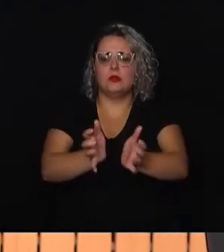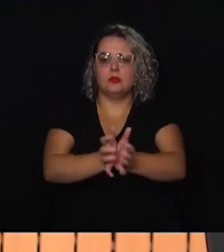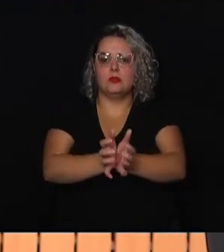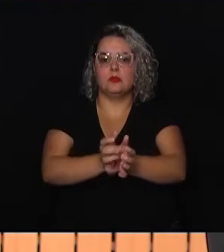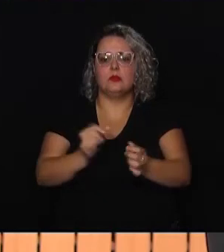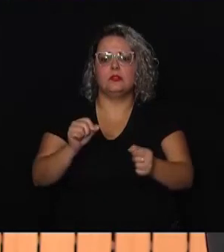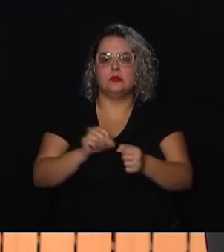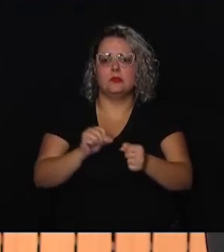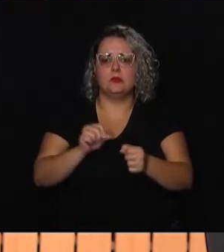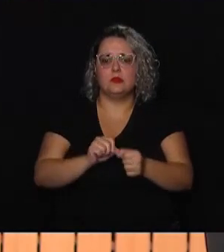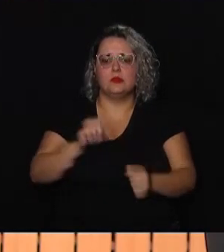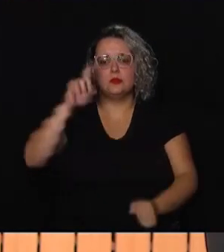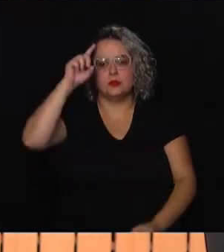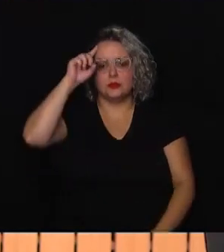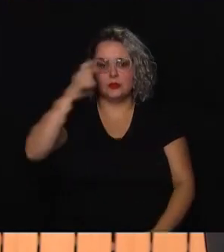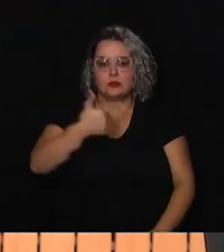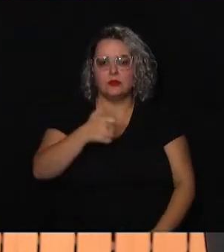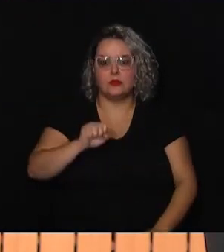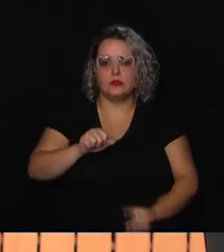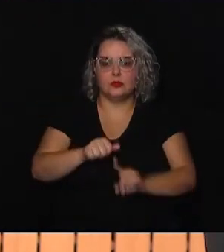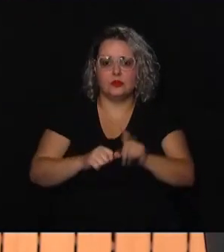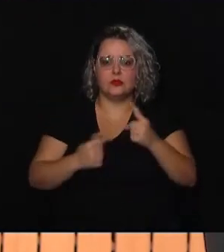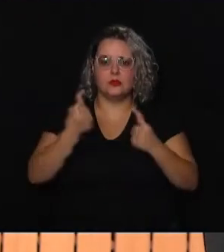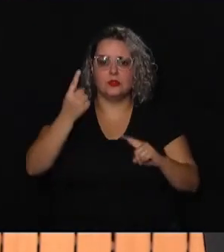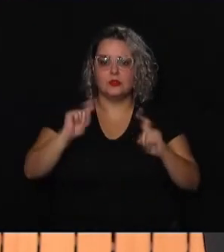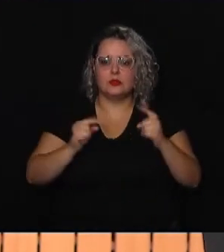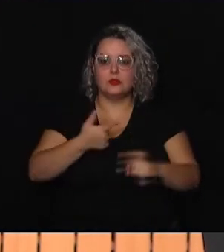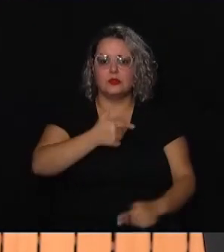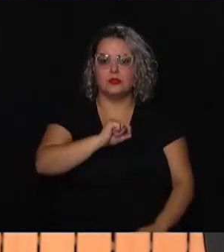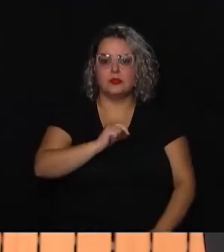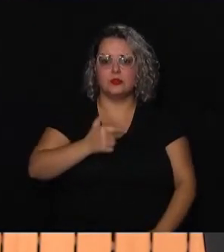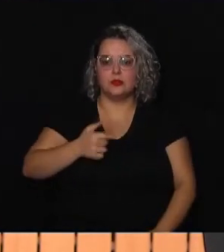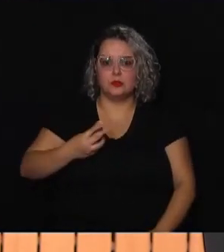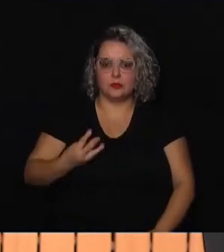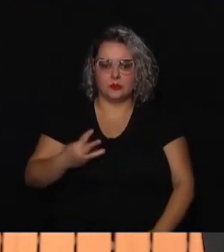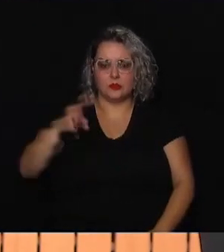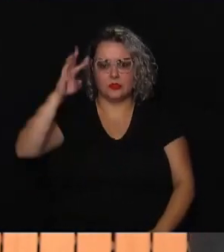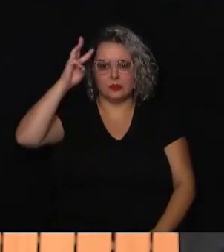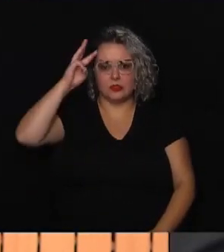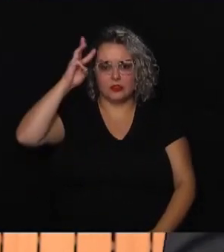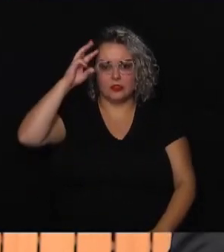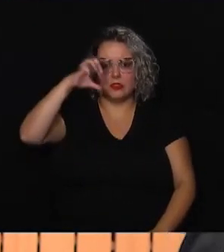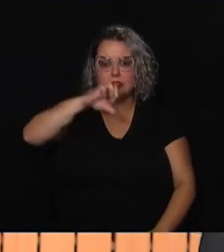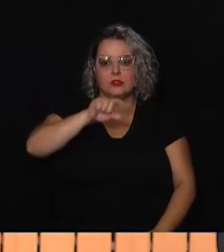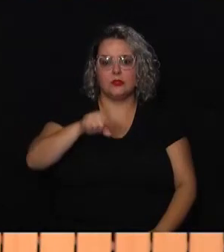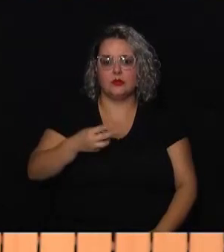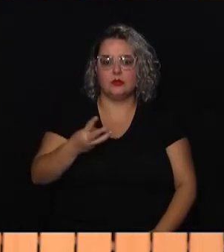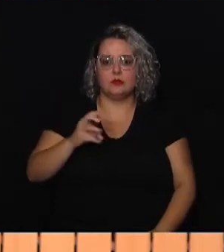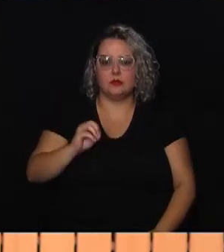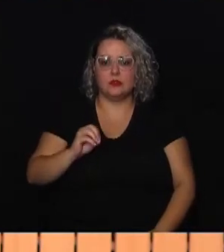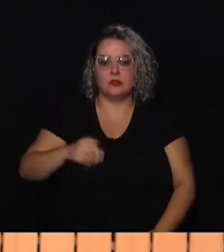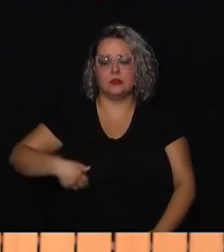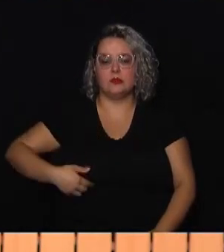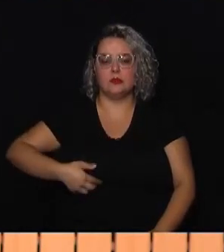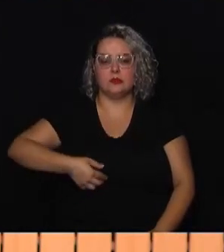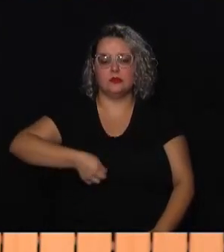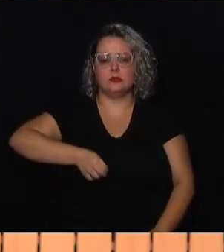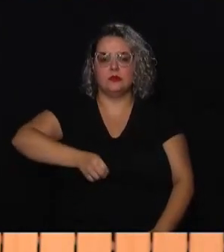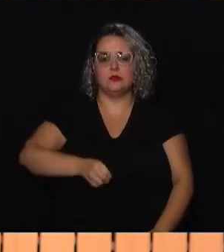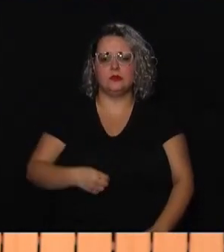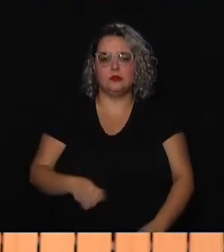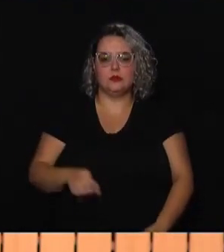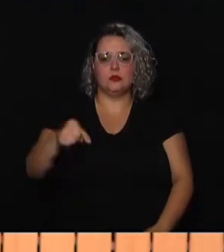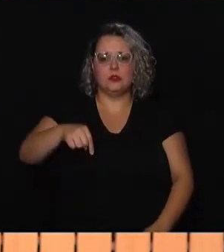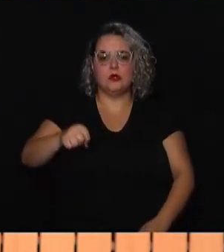realizar no dia 28 de fevereiro de 2023, terça-feira, às 9h30, no plenário José Maria